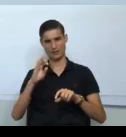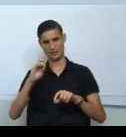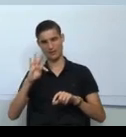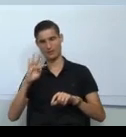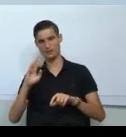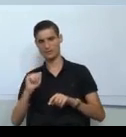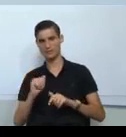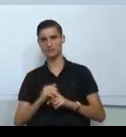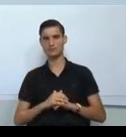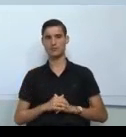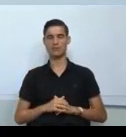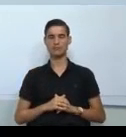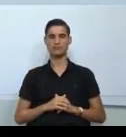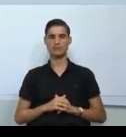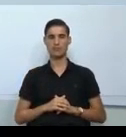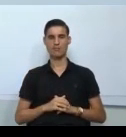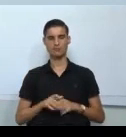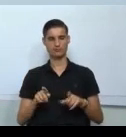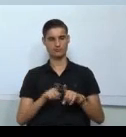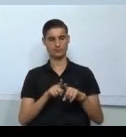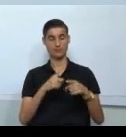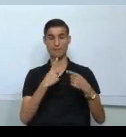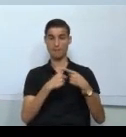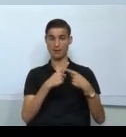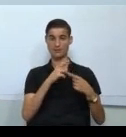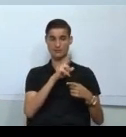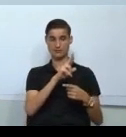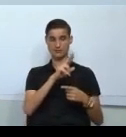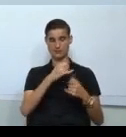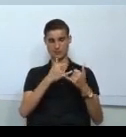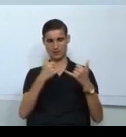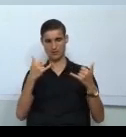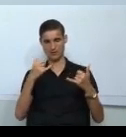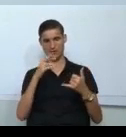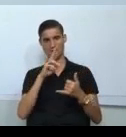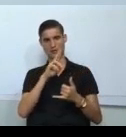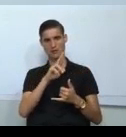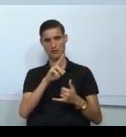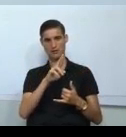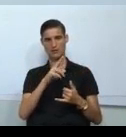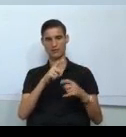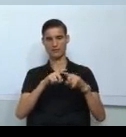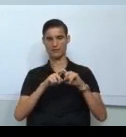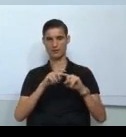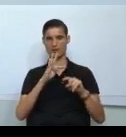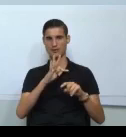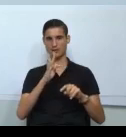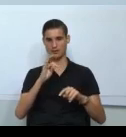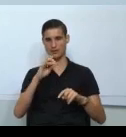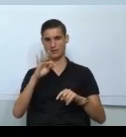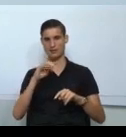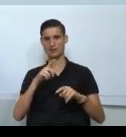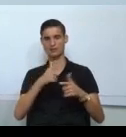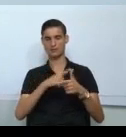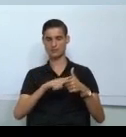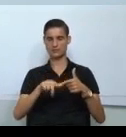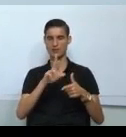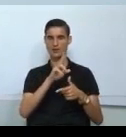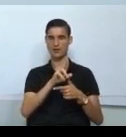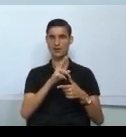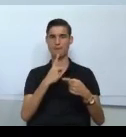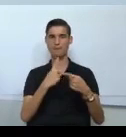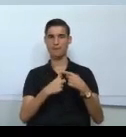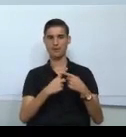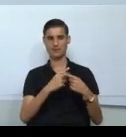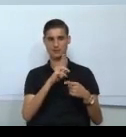θ, mais R' de R, vezes T de θ dividido por R,